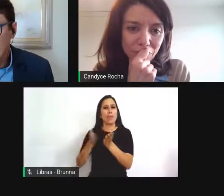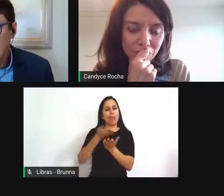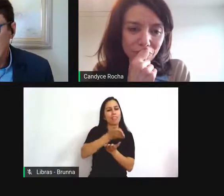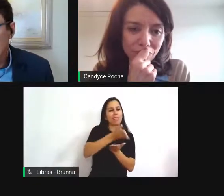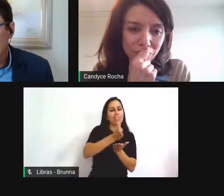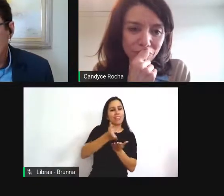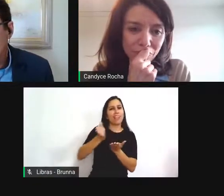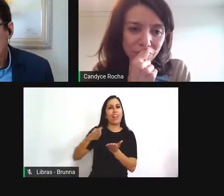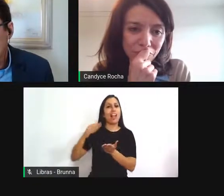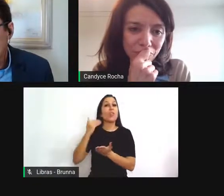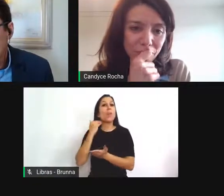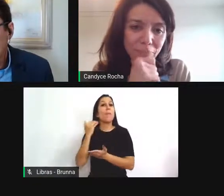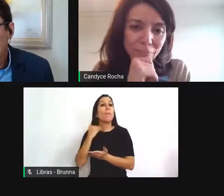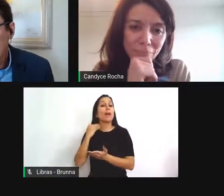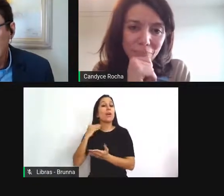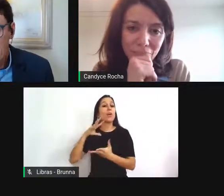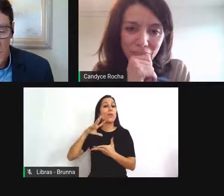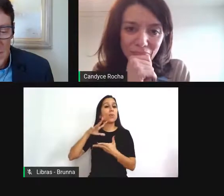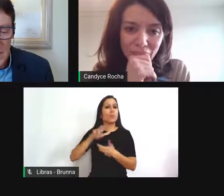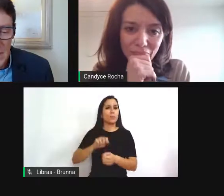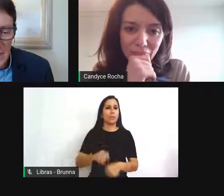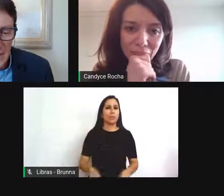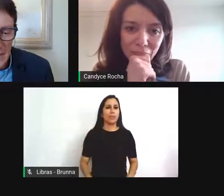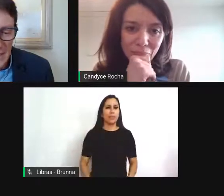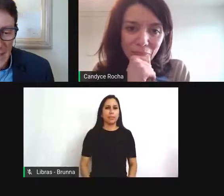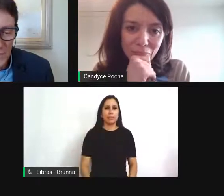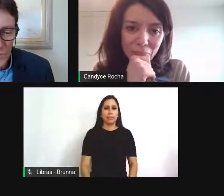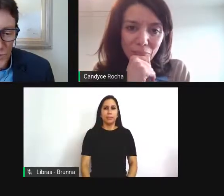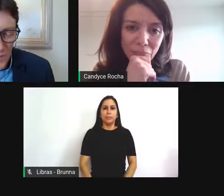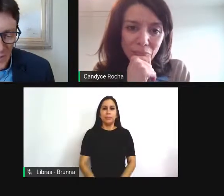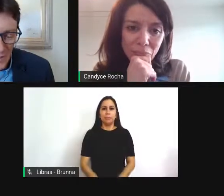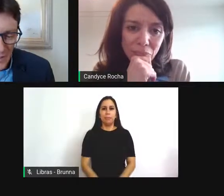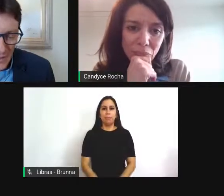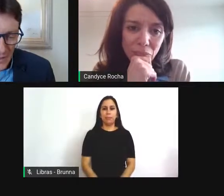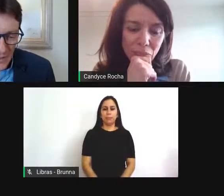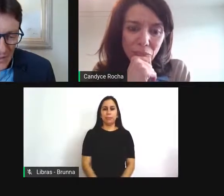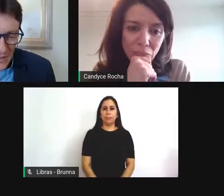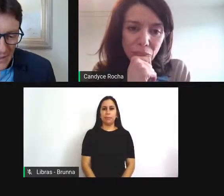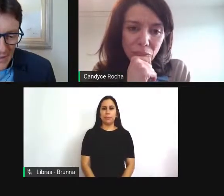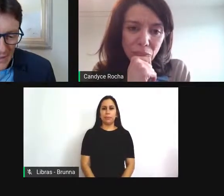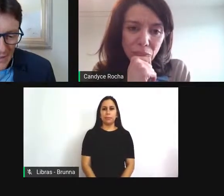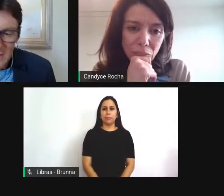aí, uma pergunta finalzinha, assim, em termos de